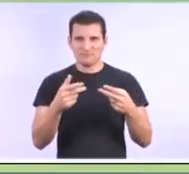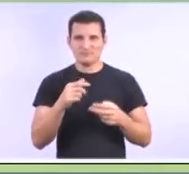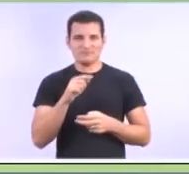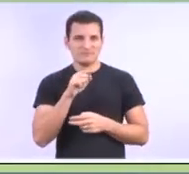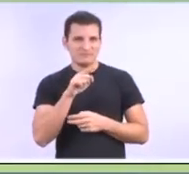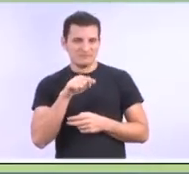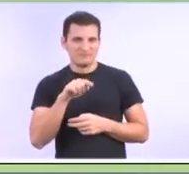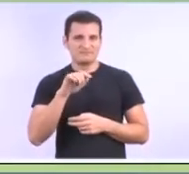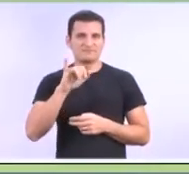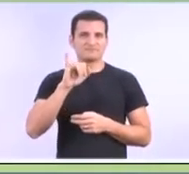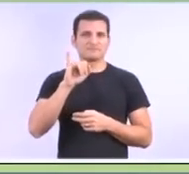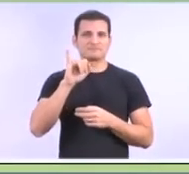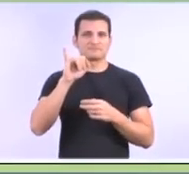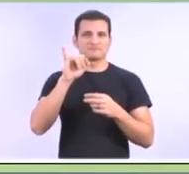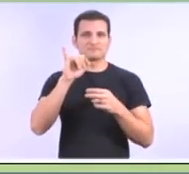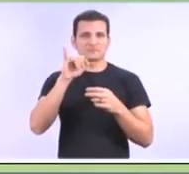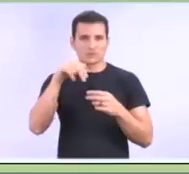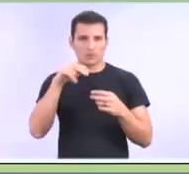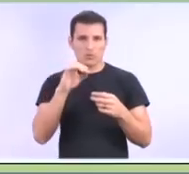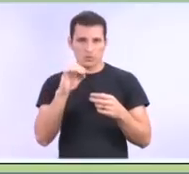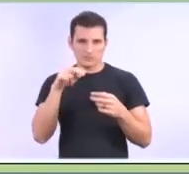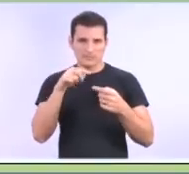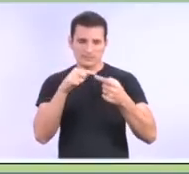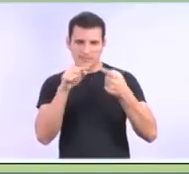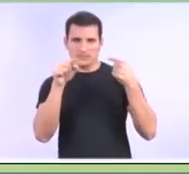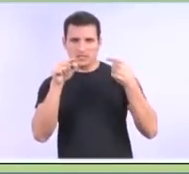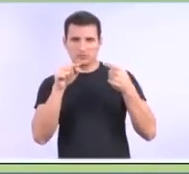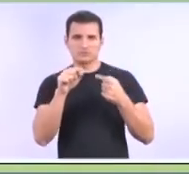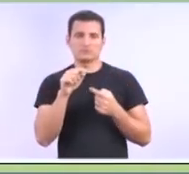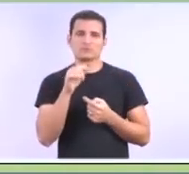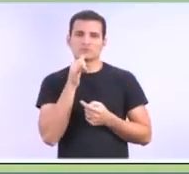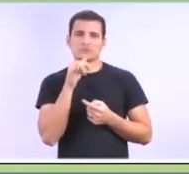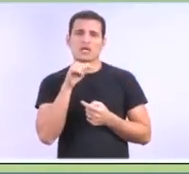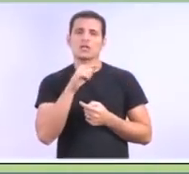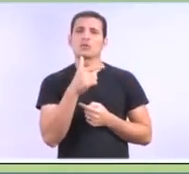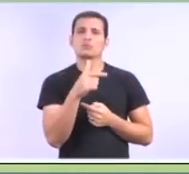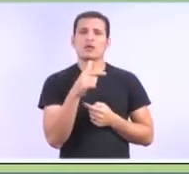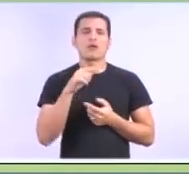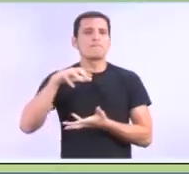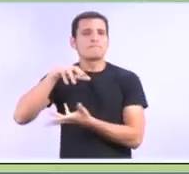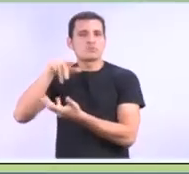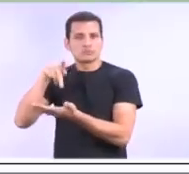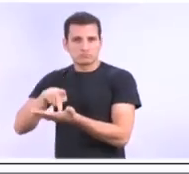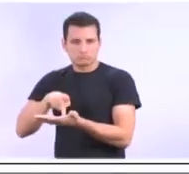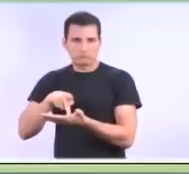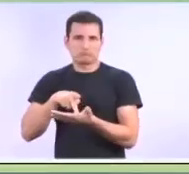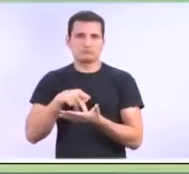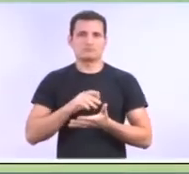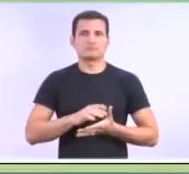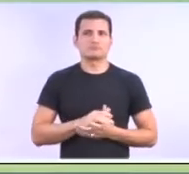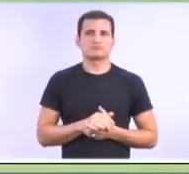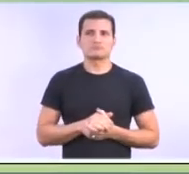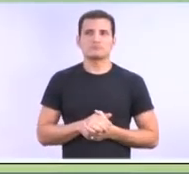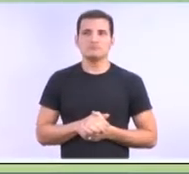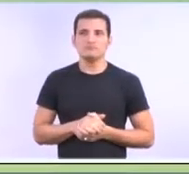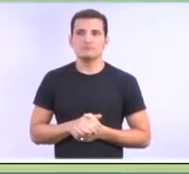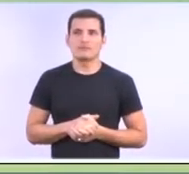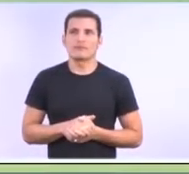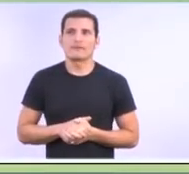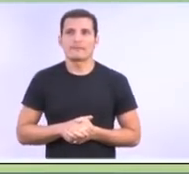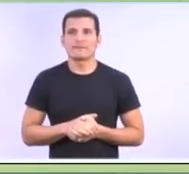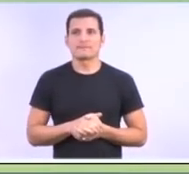estado inconsistente quando ele define um objeto que não existe no mundo real. A gente já falou sobre isso.